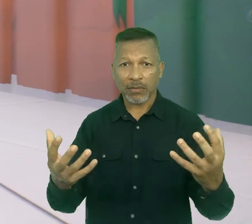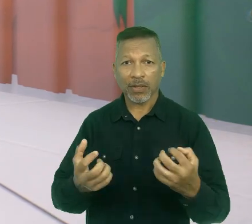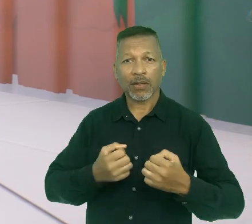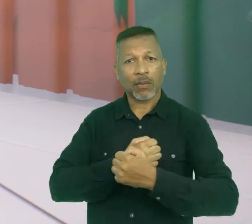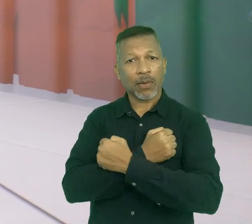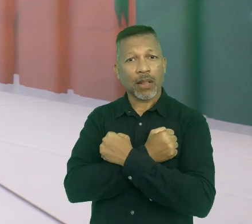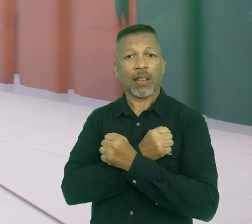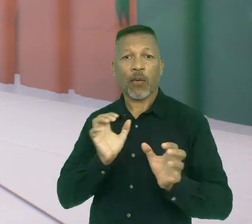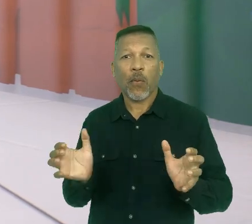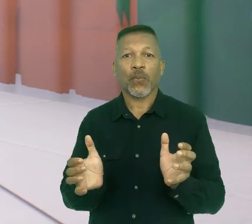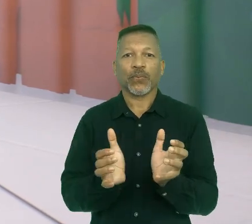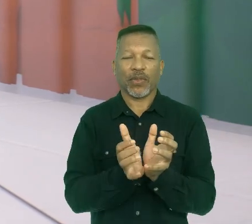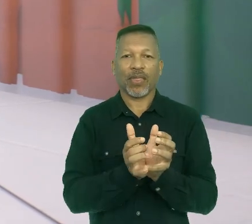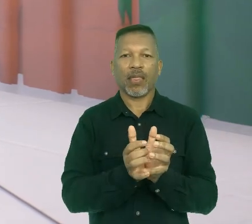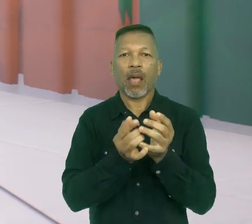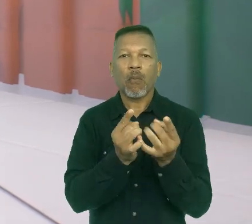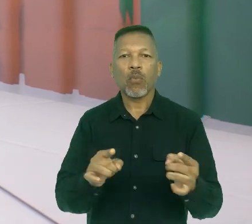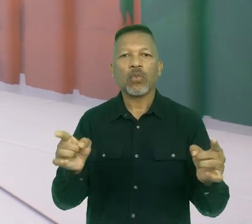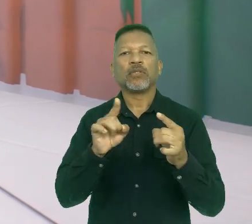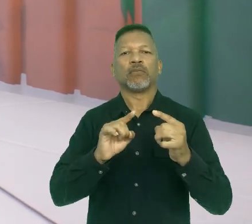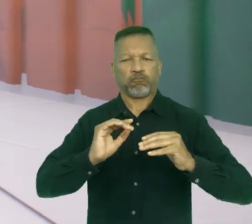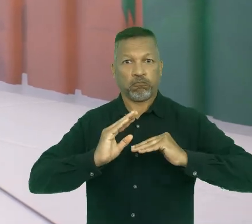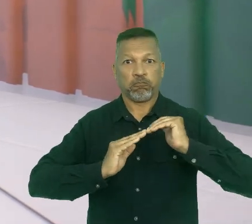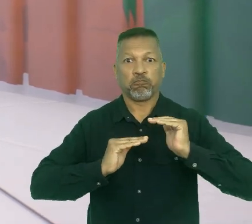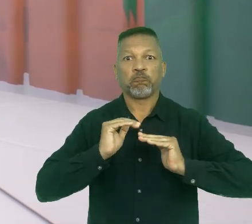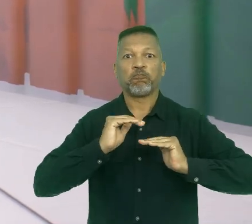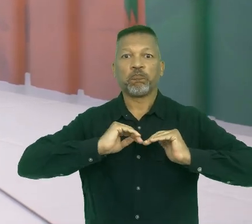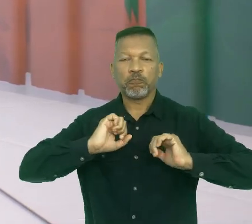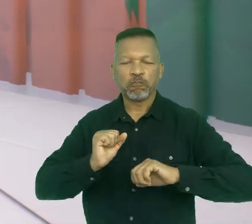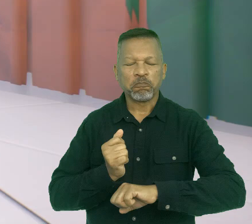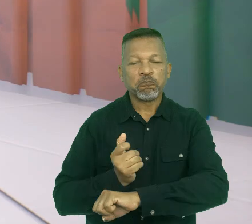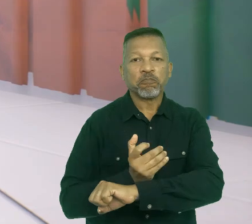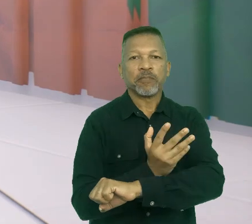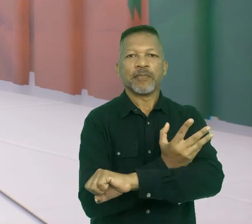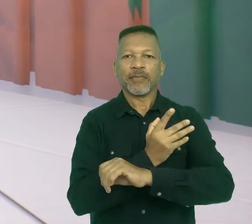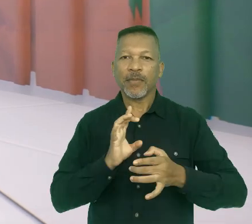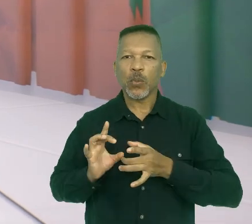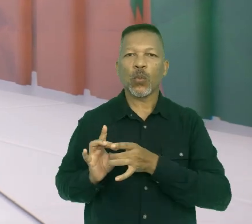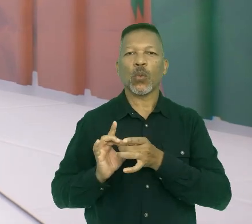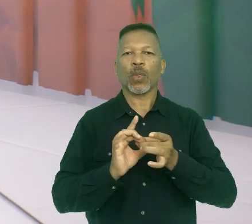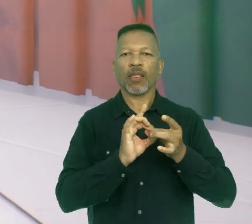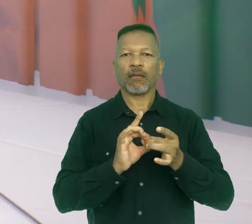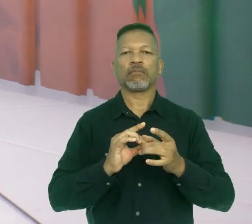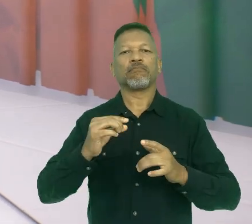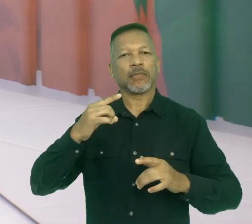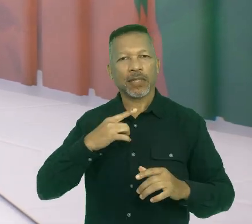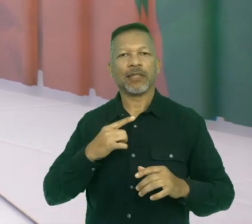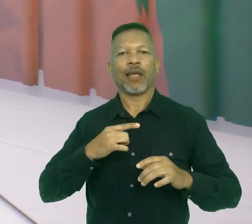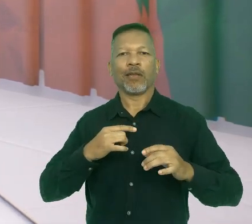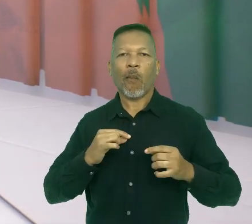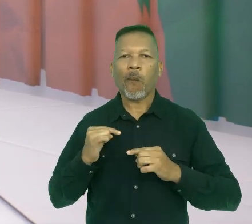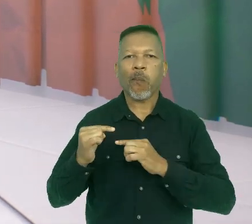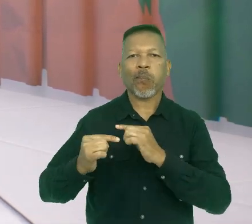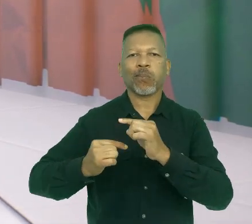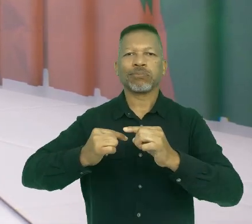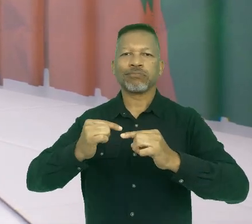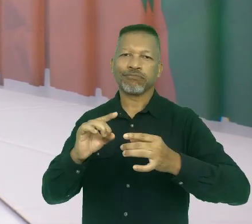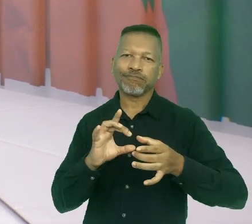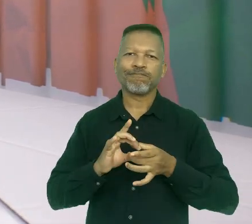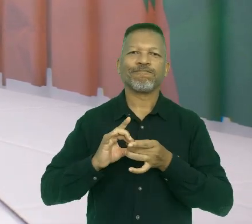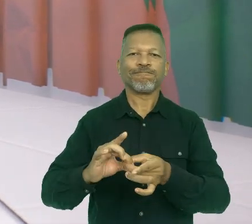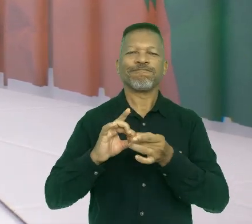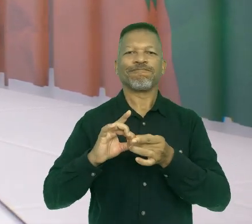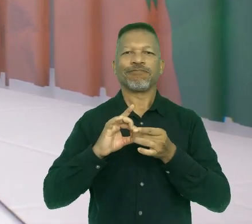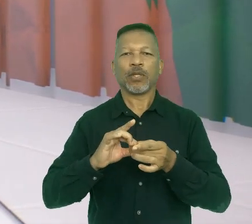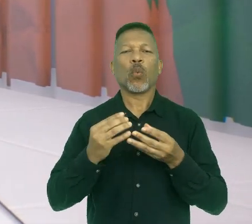abraçados pela comunidade. A música, com sua capacidade de emocionar e unir, tem sido um elo entre gerações e